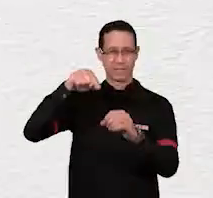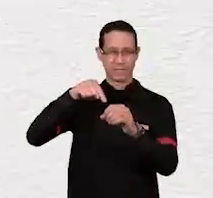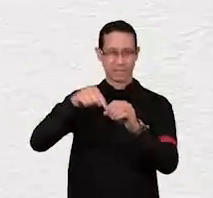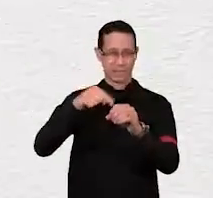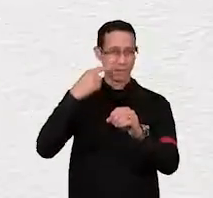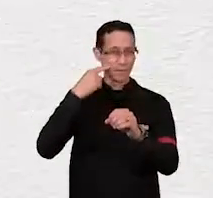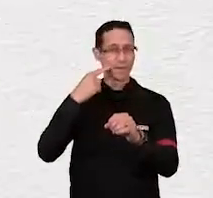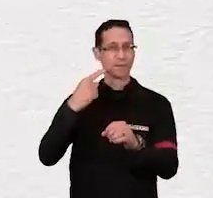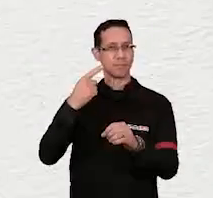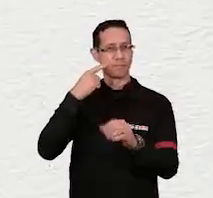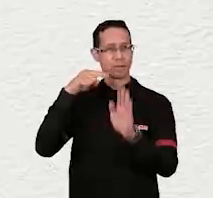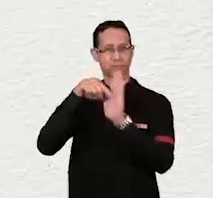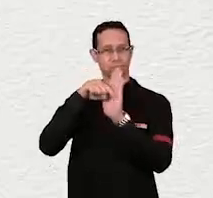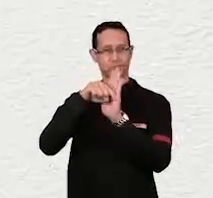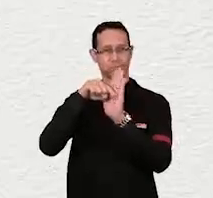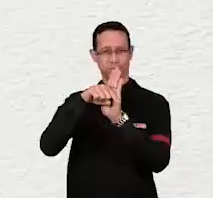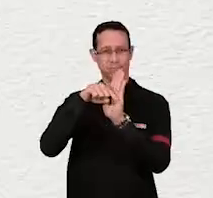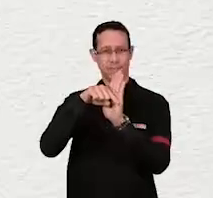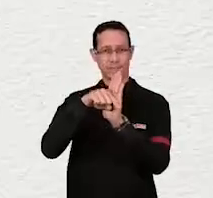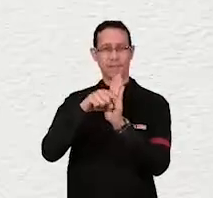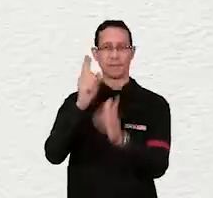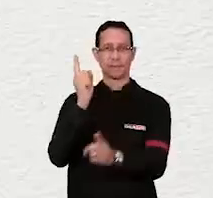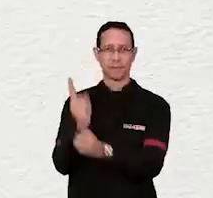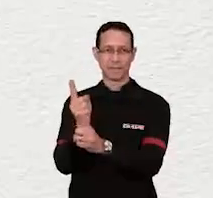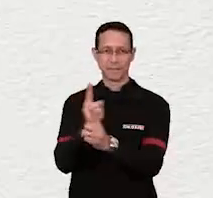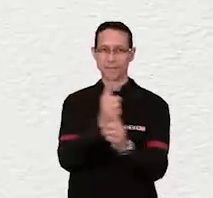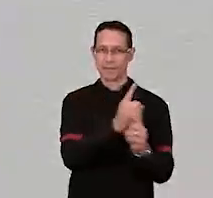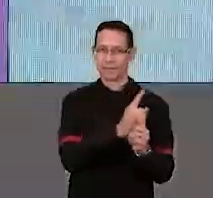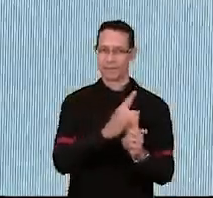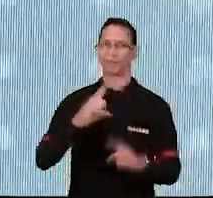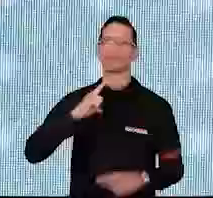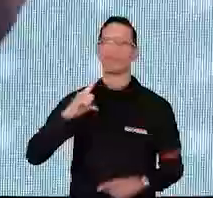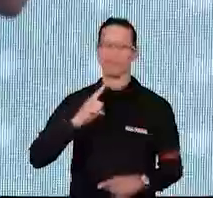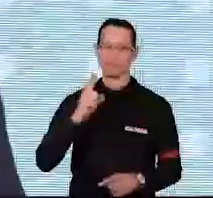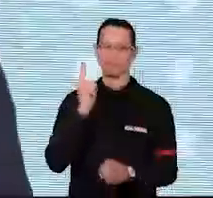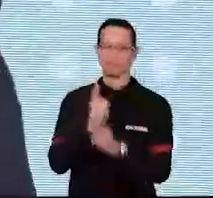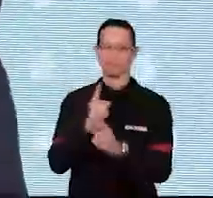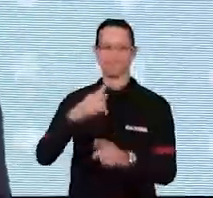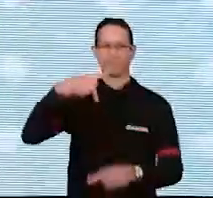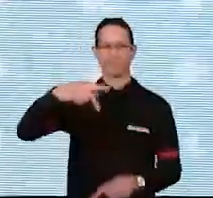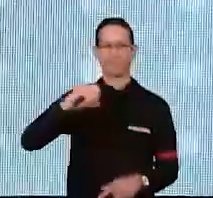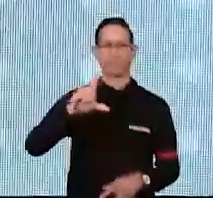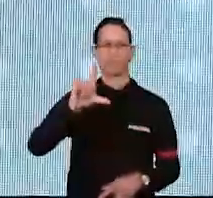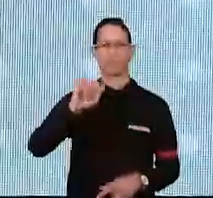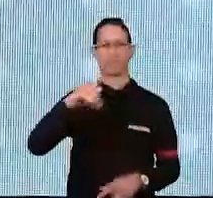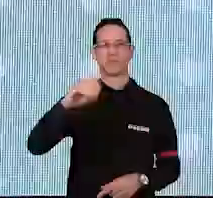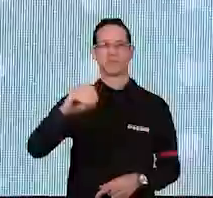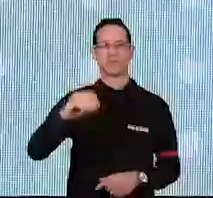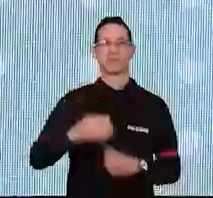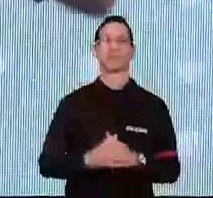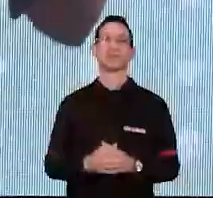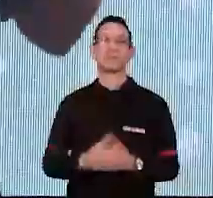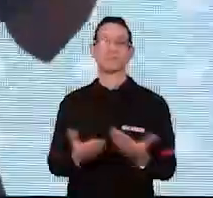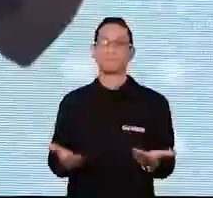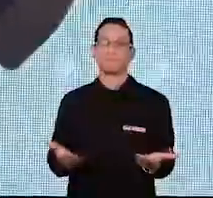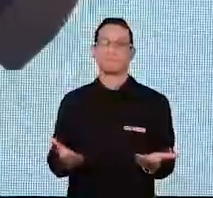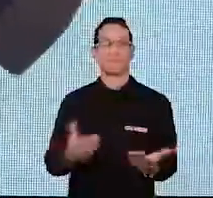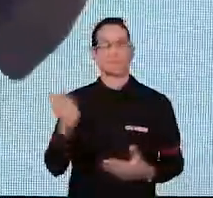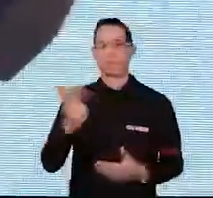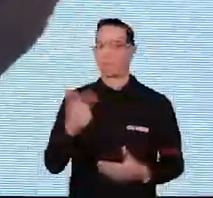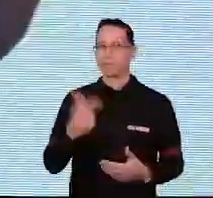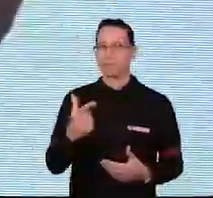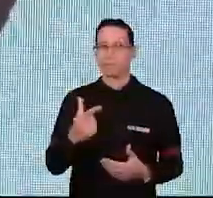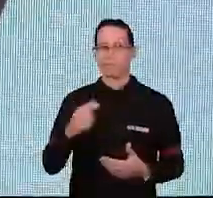tem que ser feito, e com essa avaliação foi observado um pólipo e ainda o colisteatoma. Eu não tinha tomografia